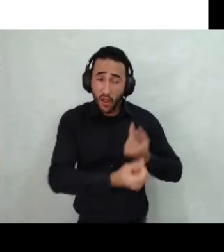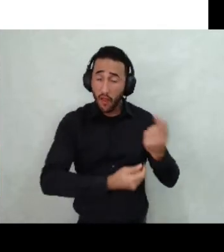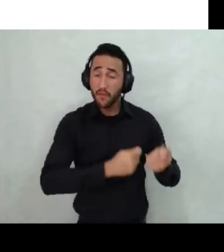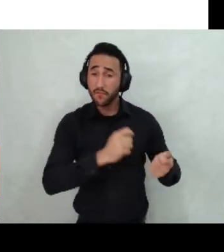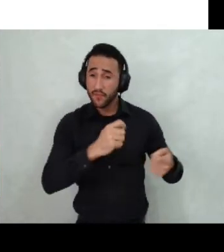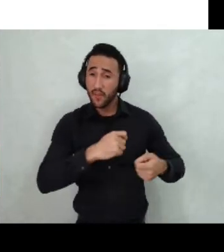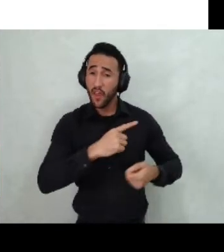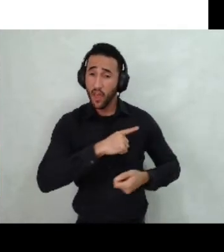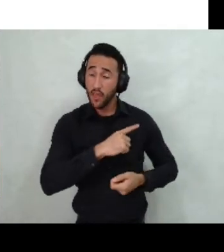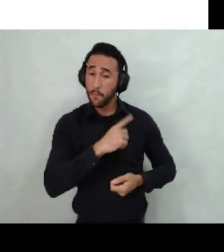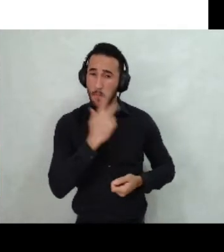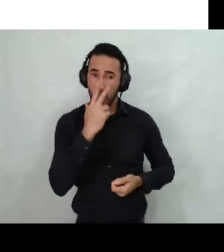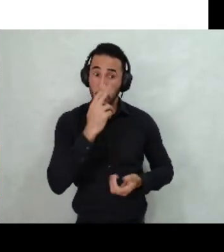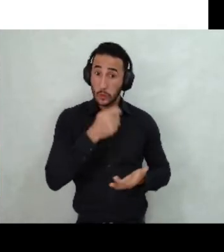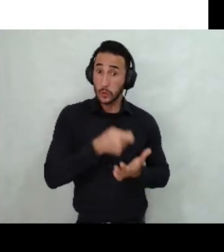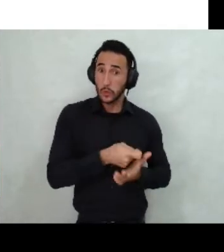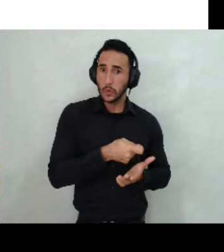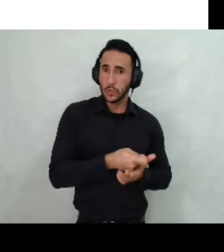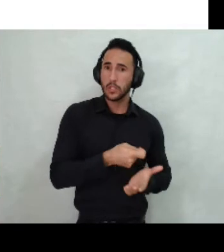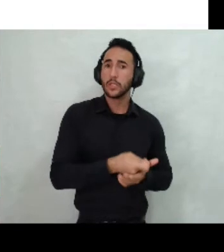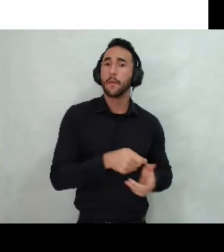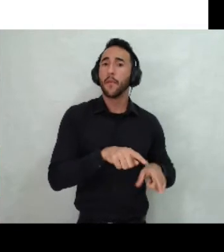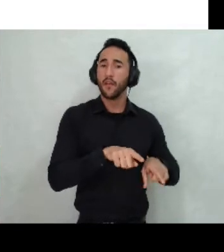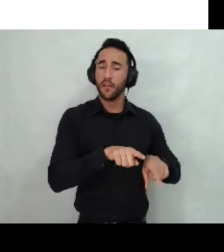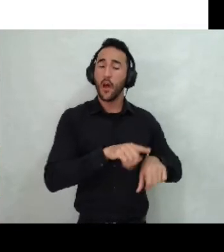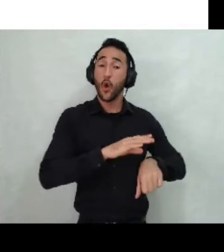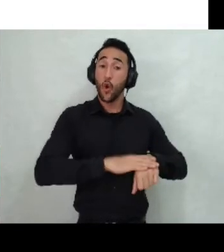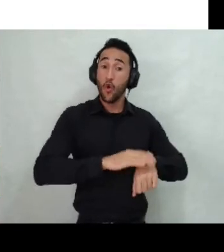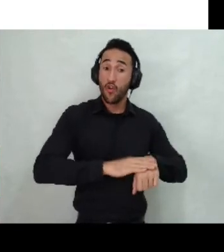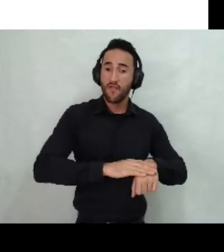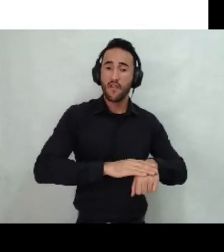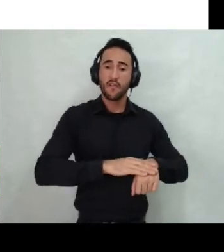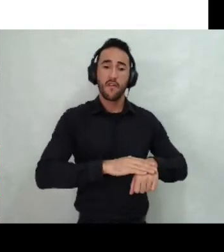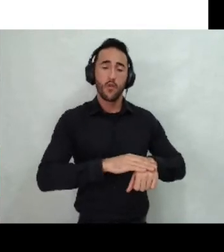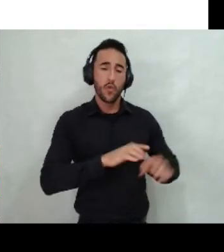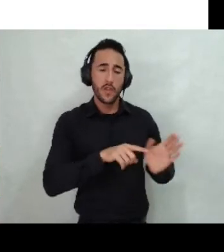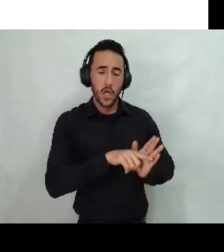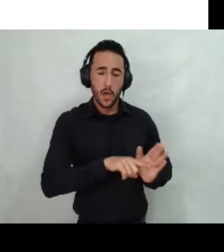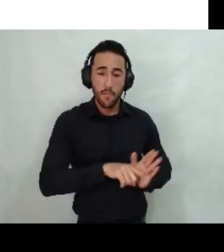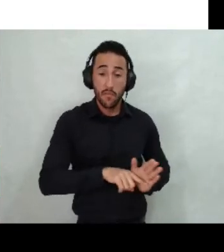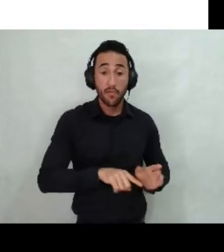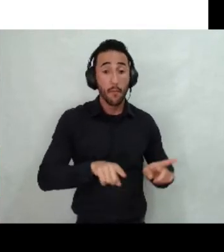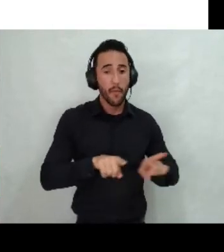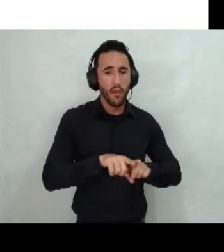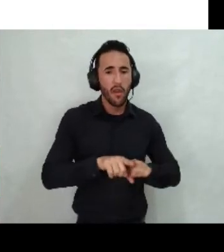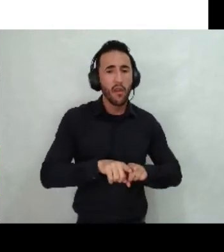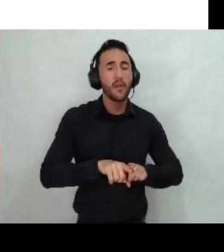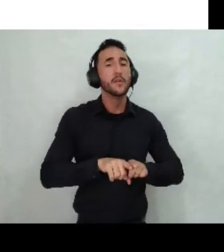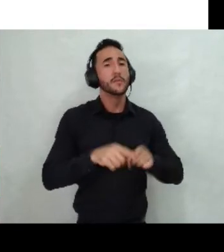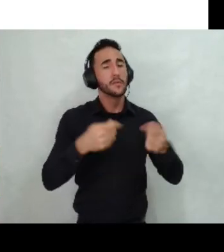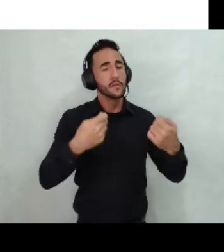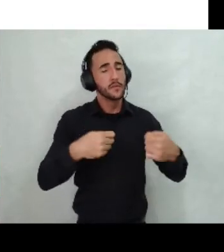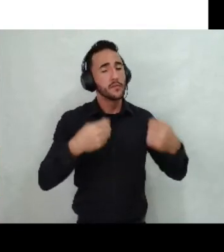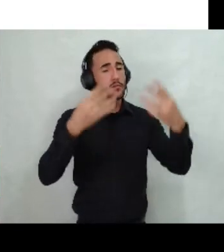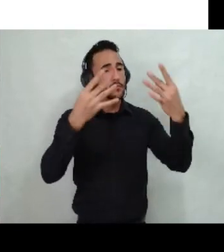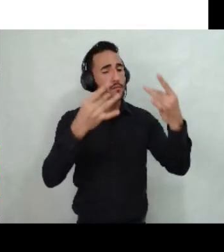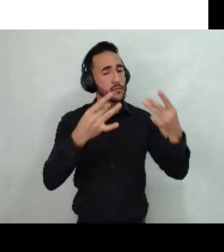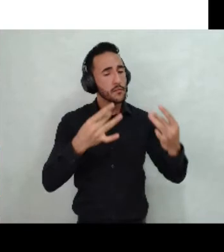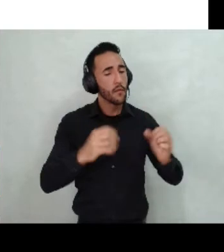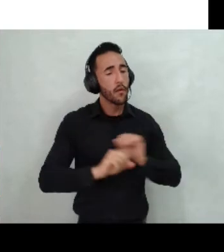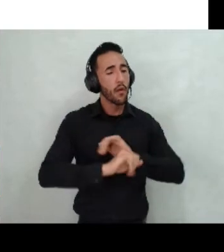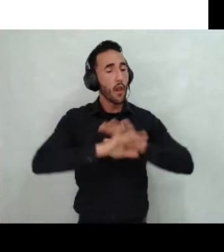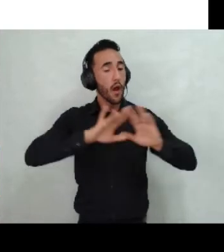rigor na produção da amostra e definição clara dos limites da população estudada para que se possa